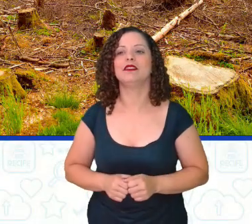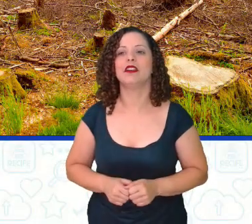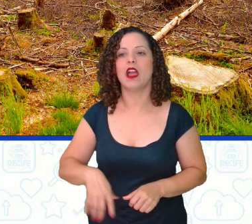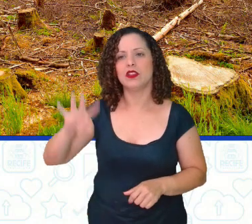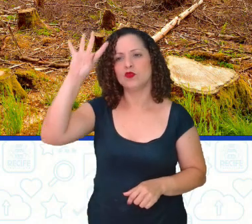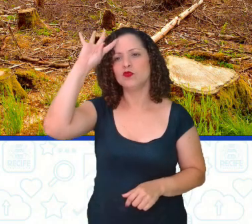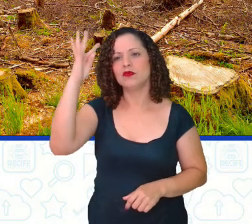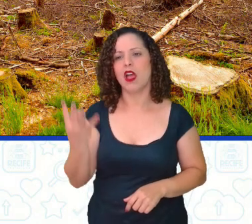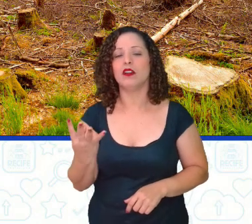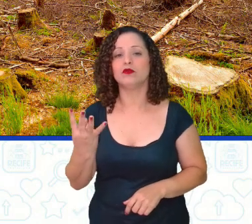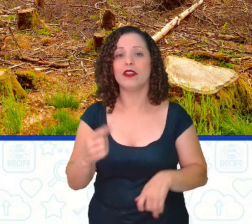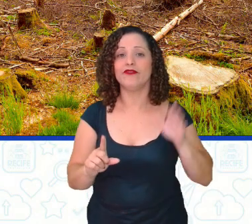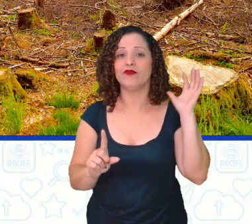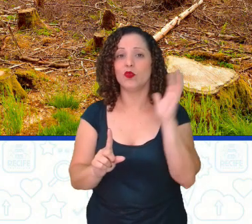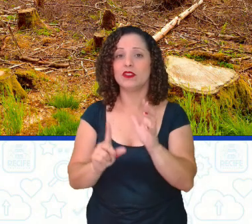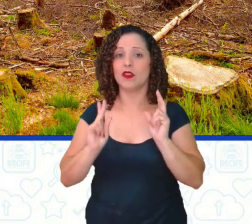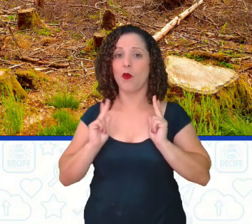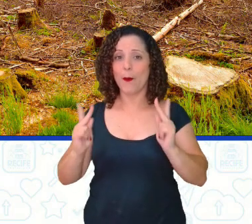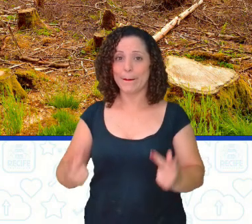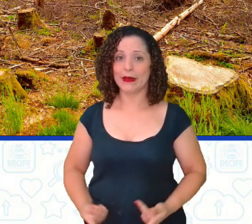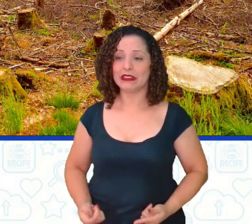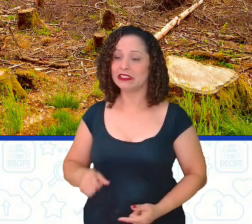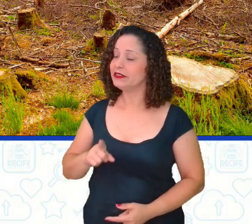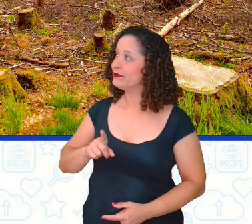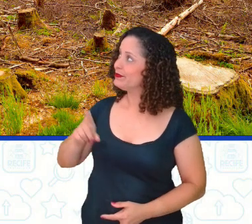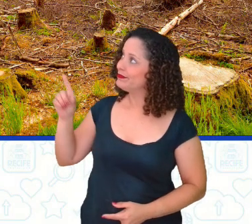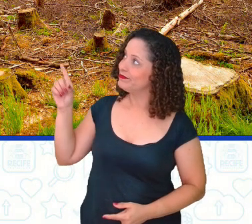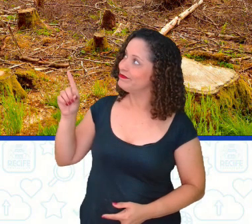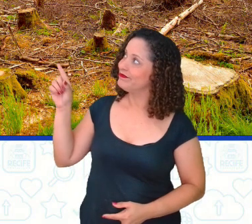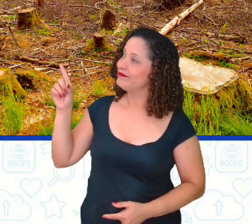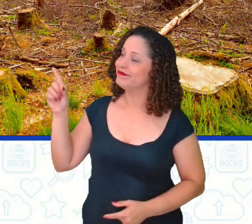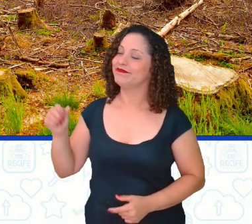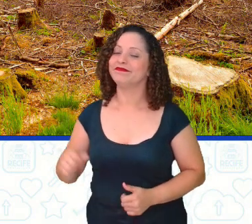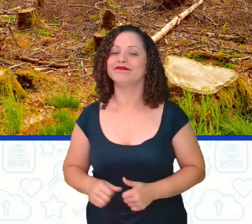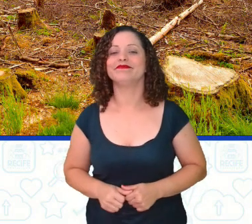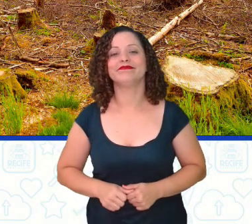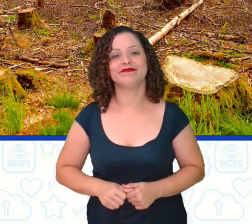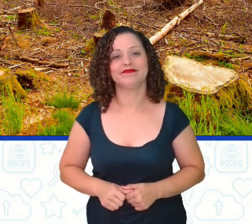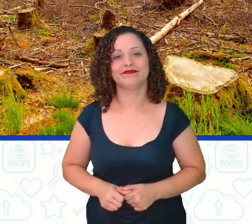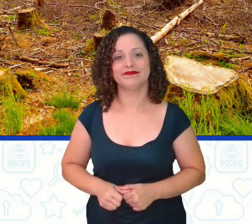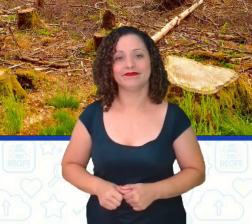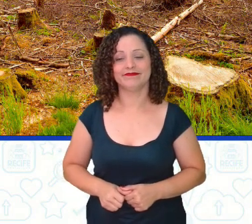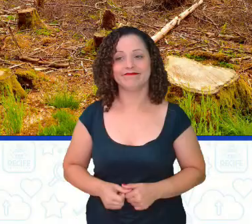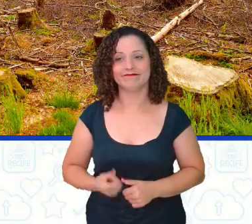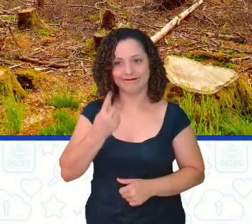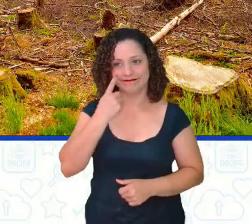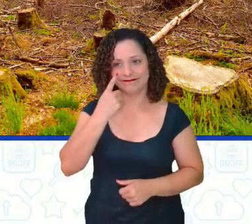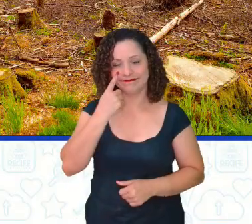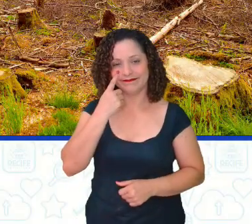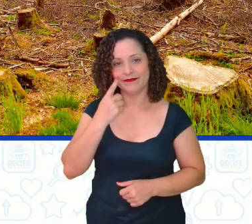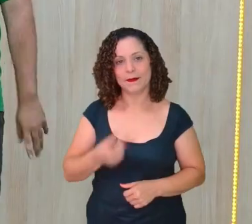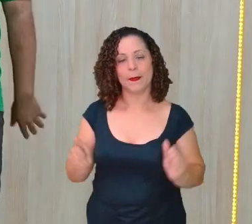da ação Antrópica. ilustrada na imagem ao lado. Dialogue aí com seus colegas de classe,